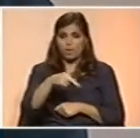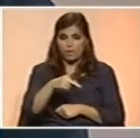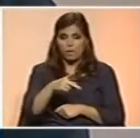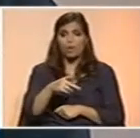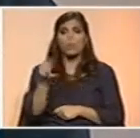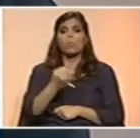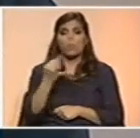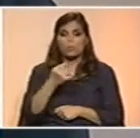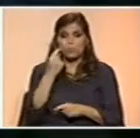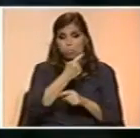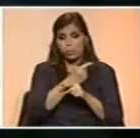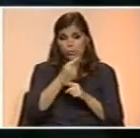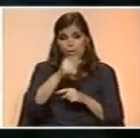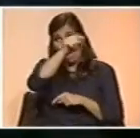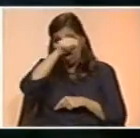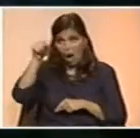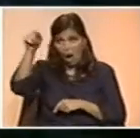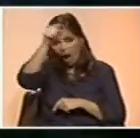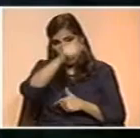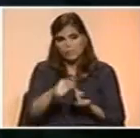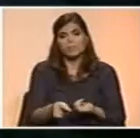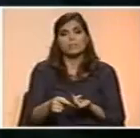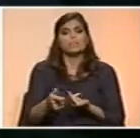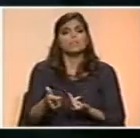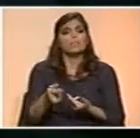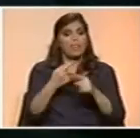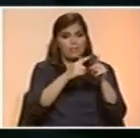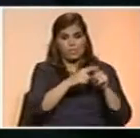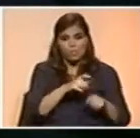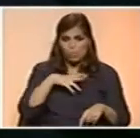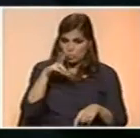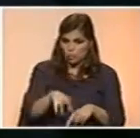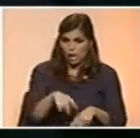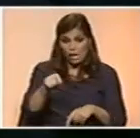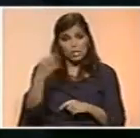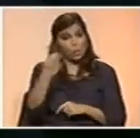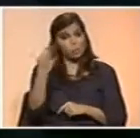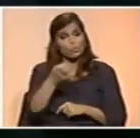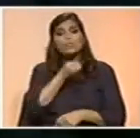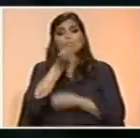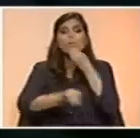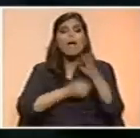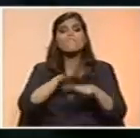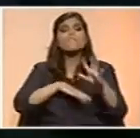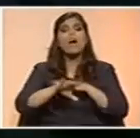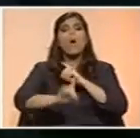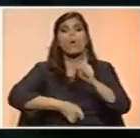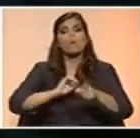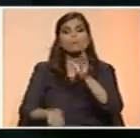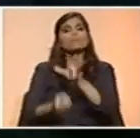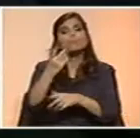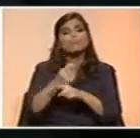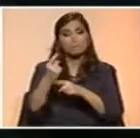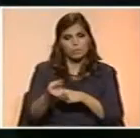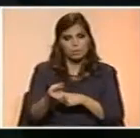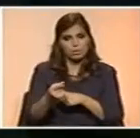várias Erasmus Student Network em vários pontos do país, diferentes. Esta no Porto, vamos explicar o que é que ela faz, para que é que ela existe?